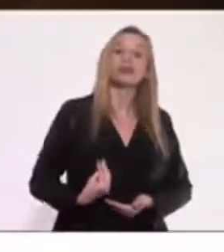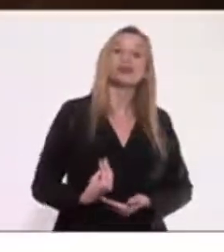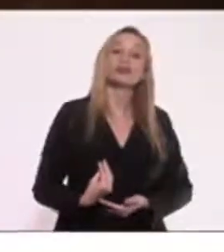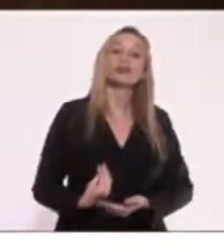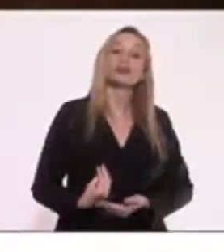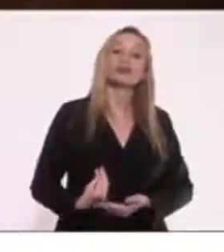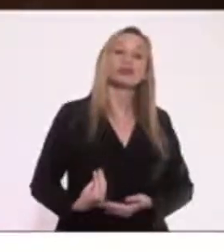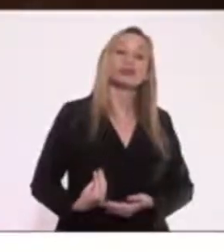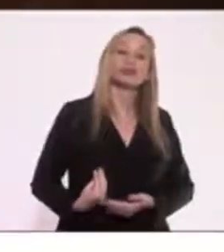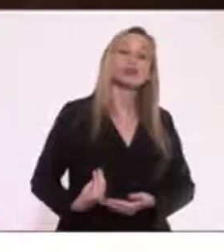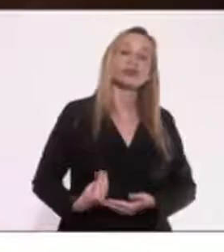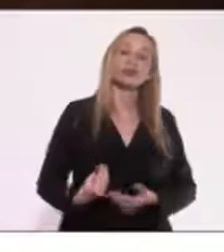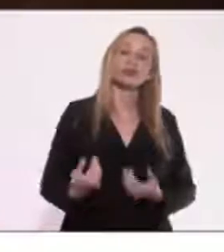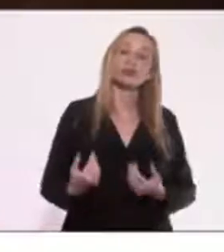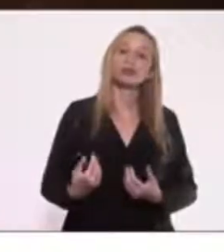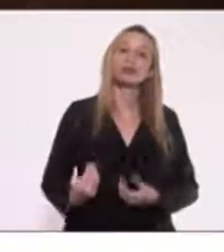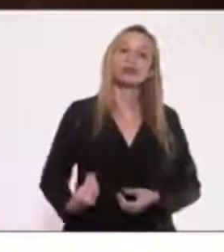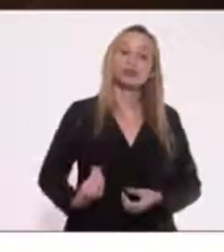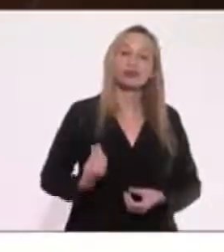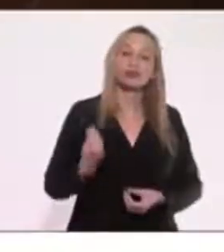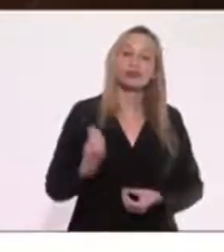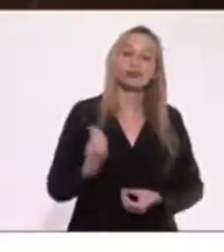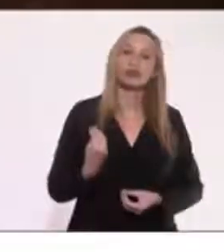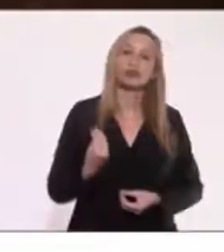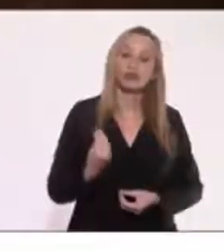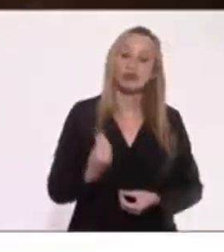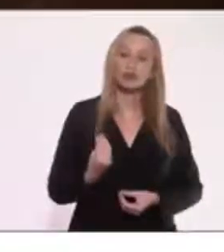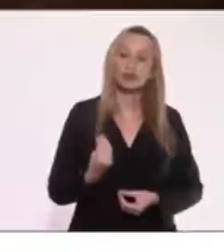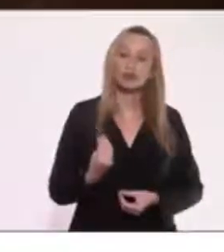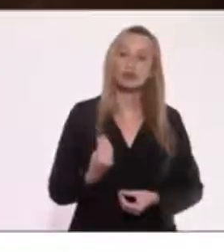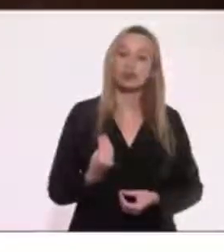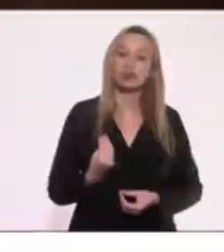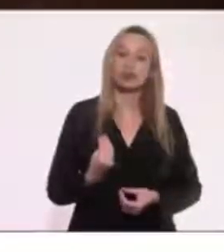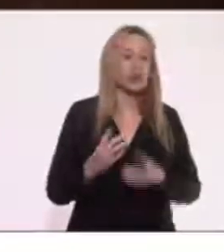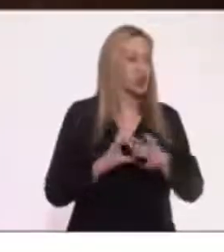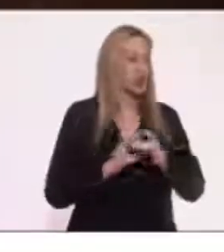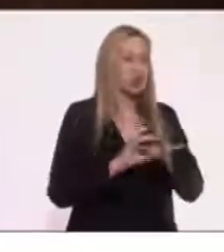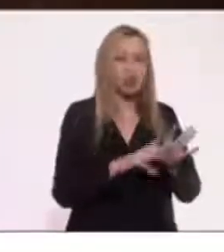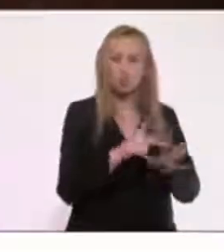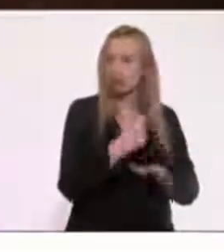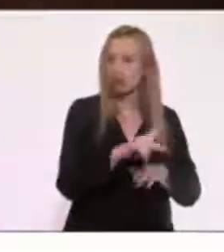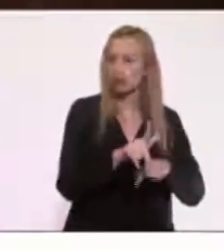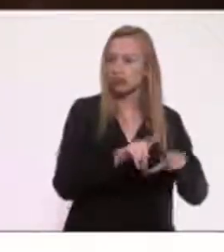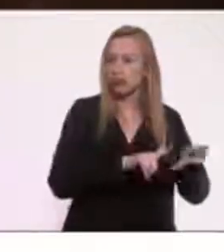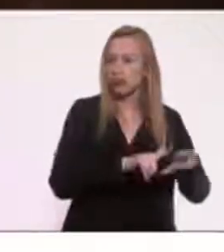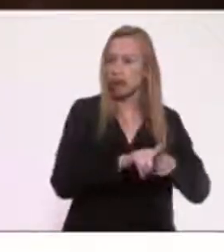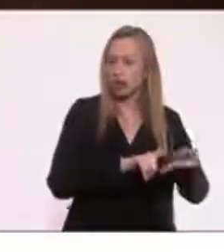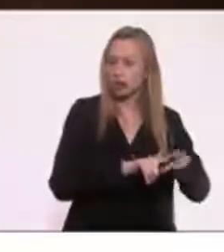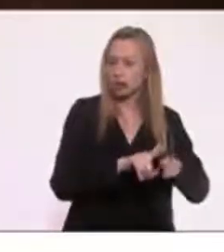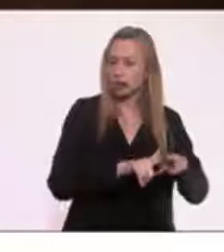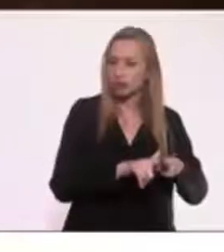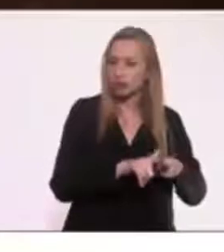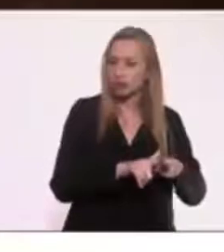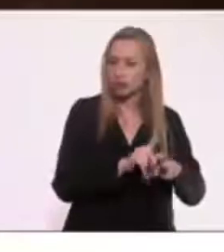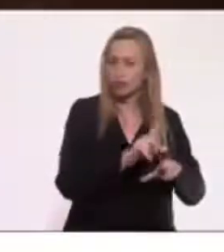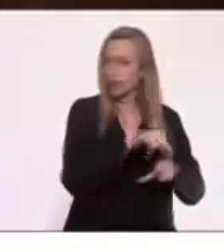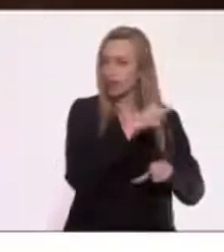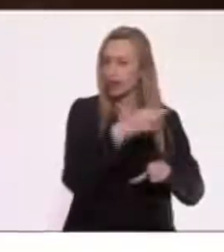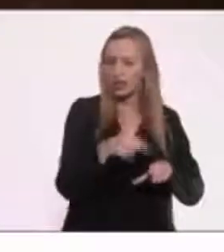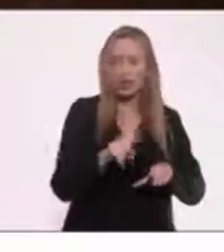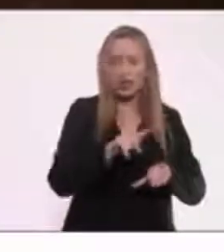abdicam da vida da sua família, que deixam muitas vezes os seus empregos, que recusam